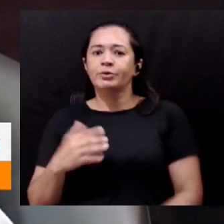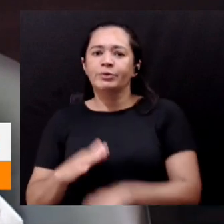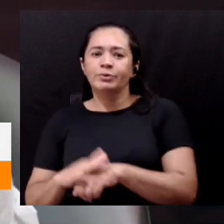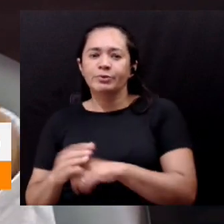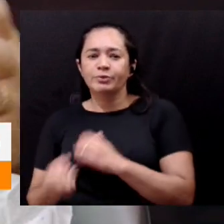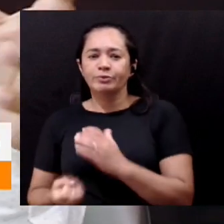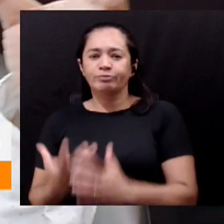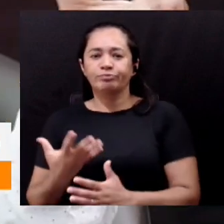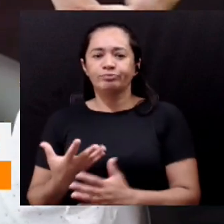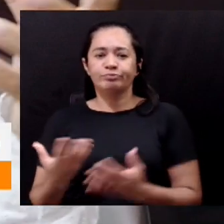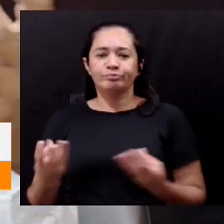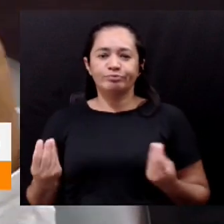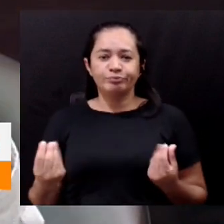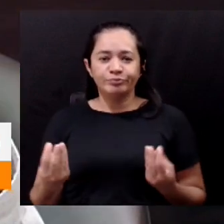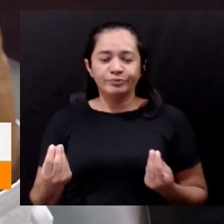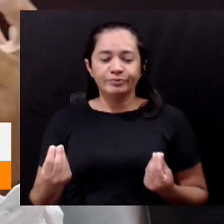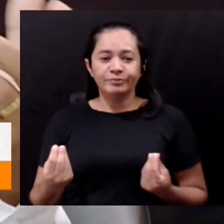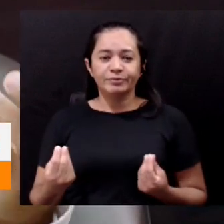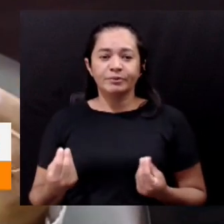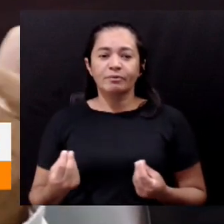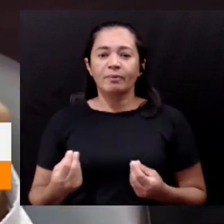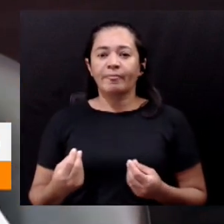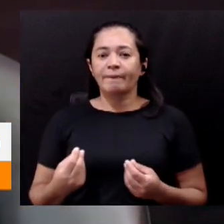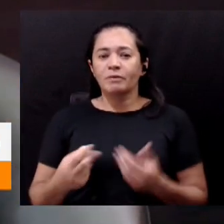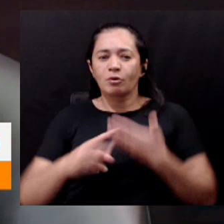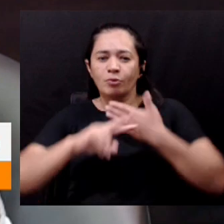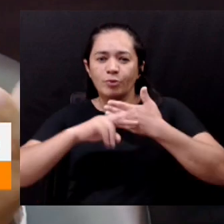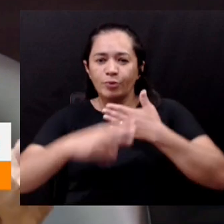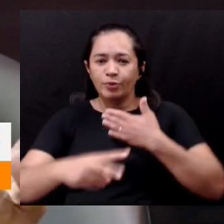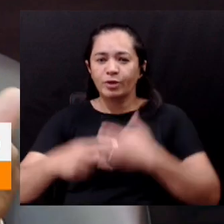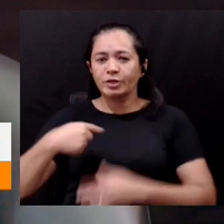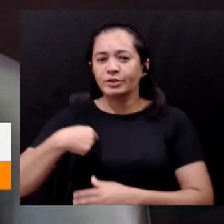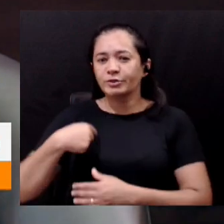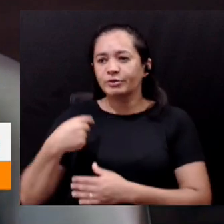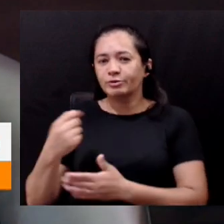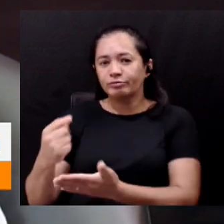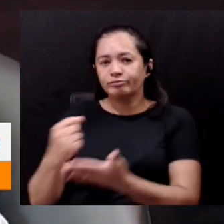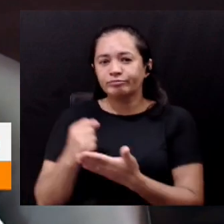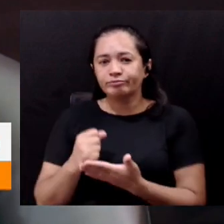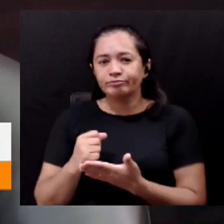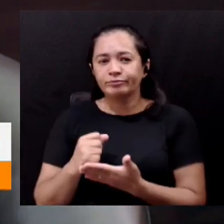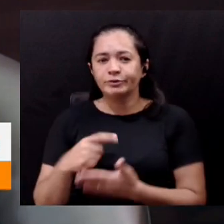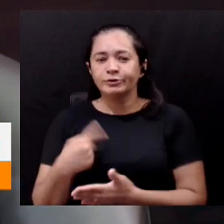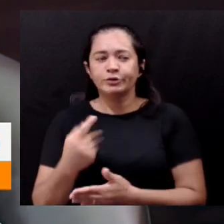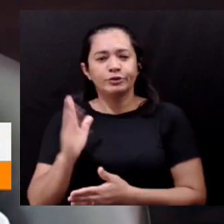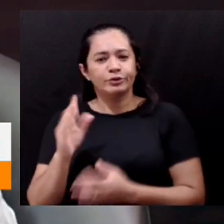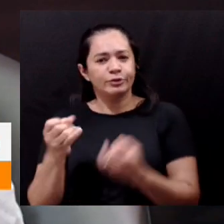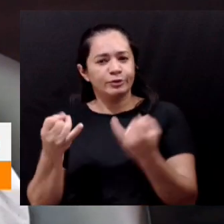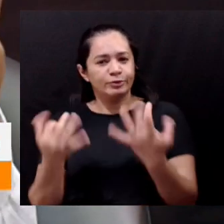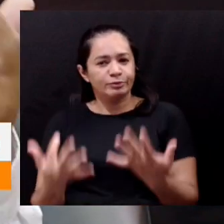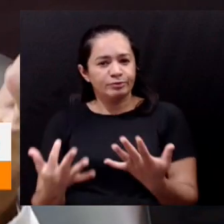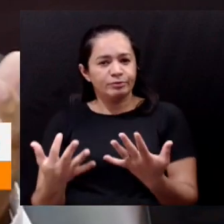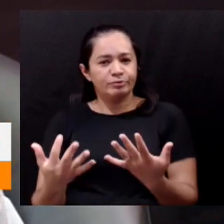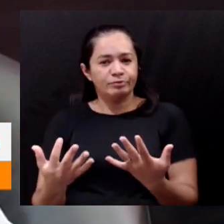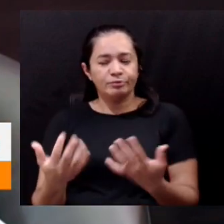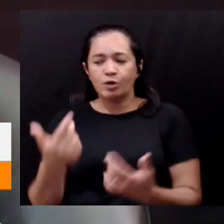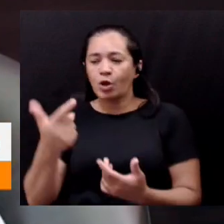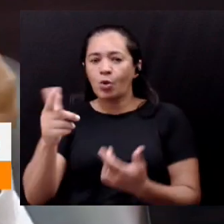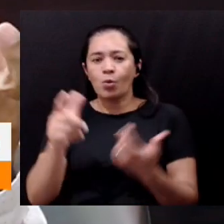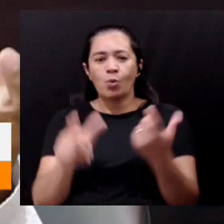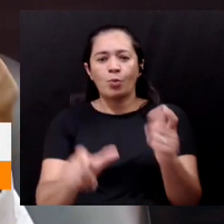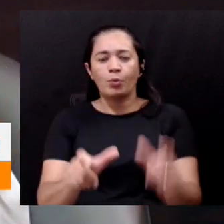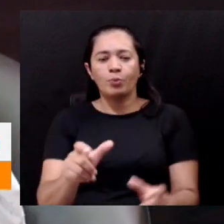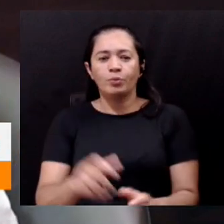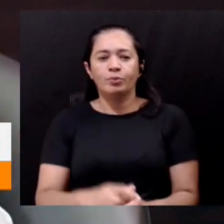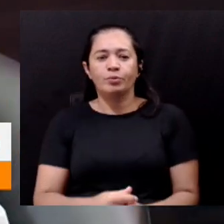de mim mesmo, os reflexos que eu trago daquele que nós já mencionamos aqui como o grande outro, né, seriam o pai, a mãe,